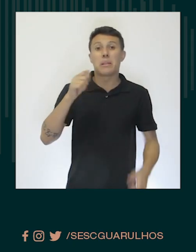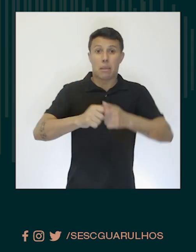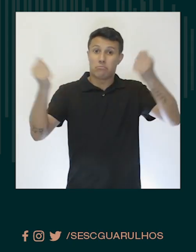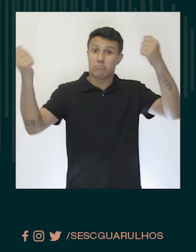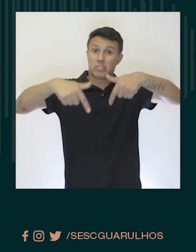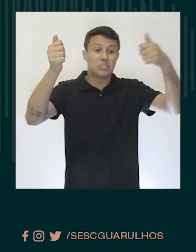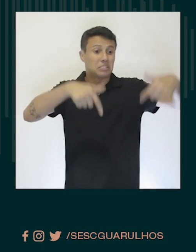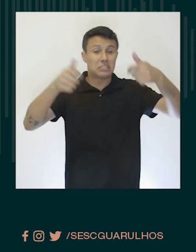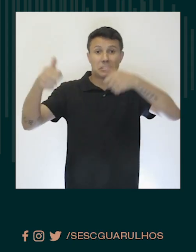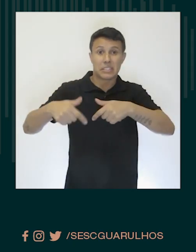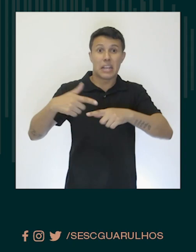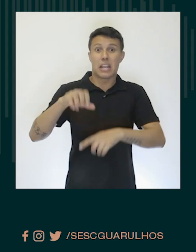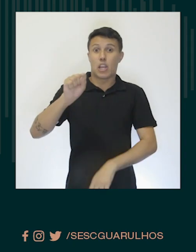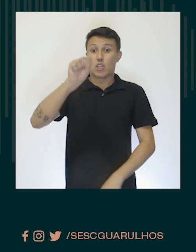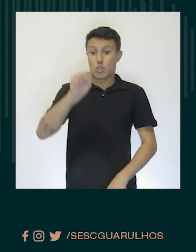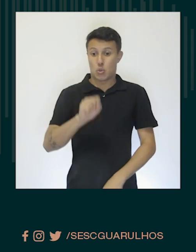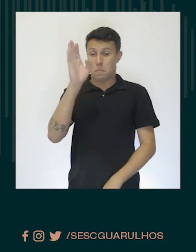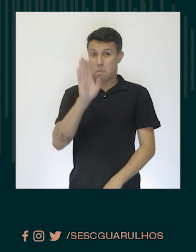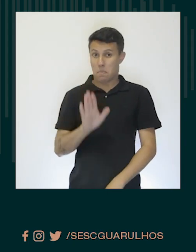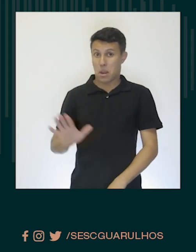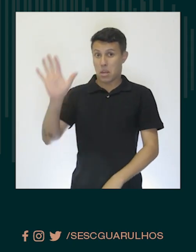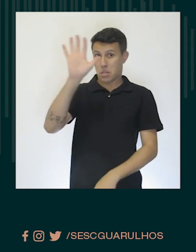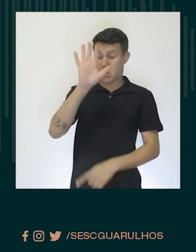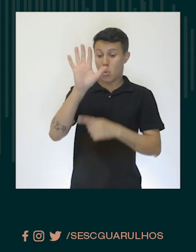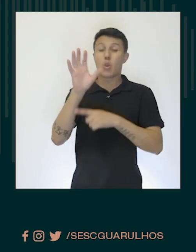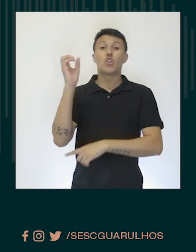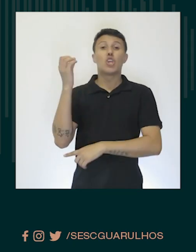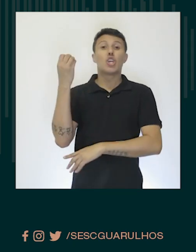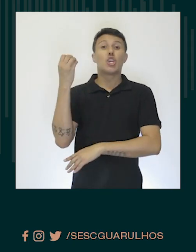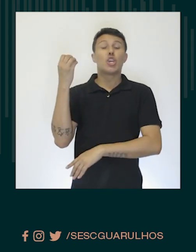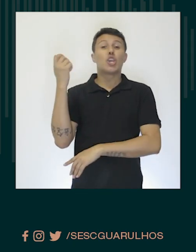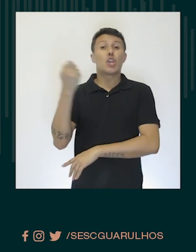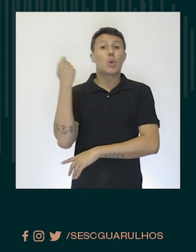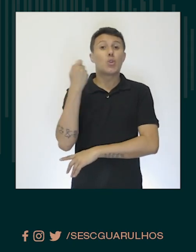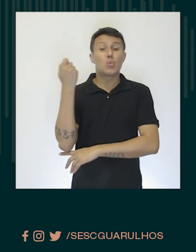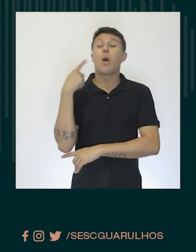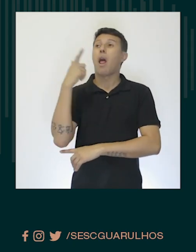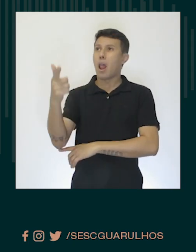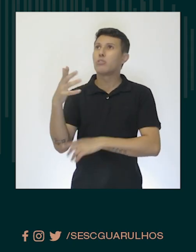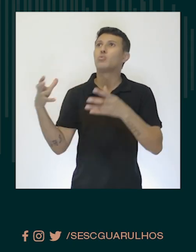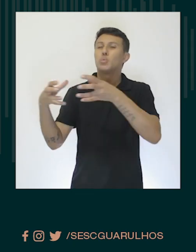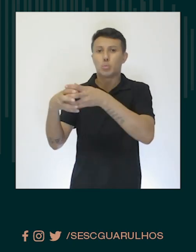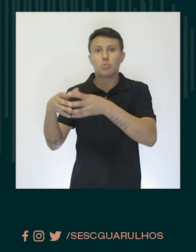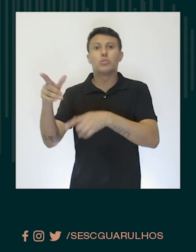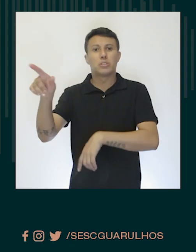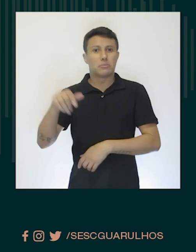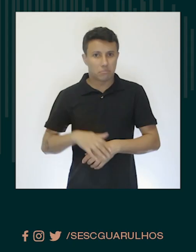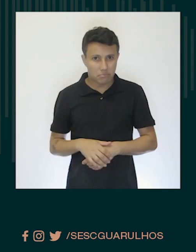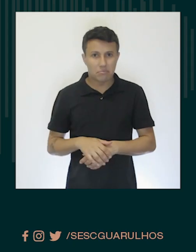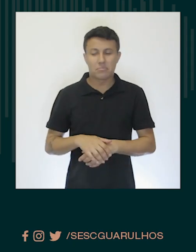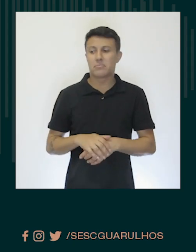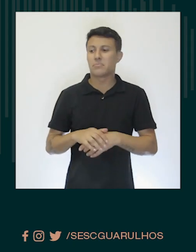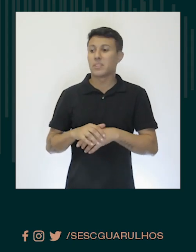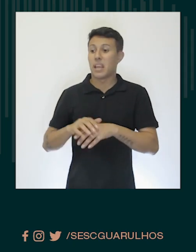dos Islã também. Ela vem lá do sul do Brasil, Rio Grande do Sul. Então a gente fez o videoclipe dela,